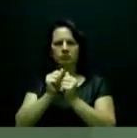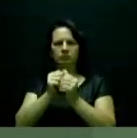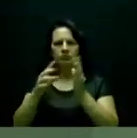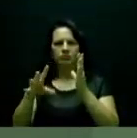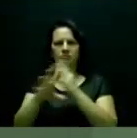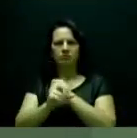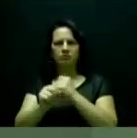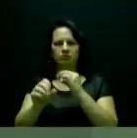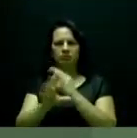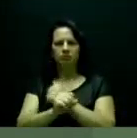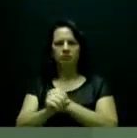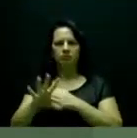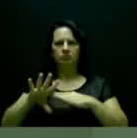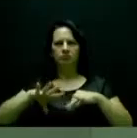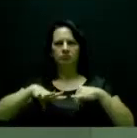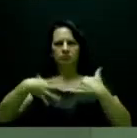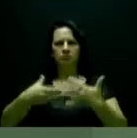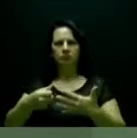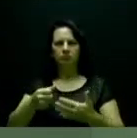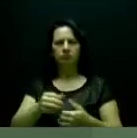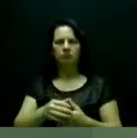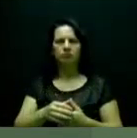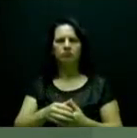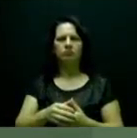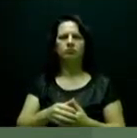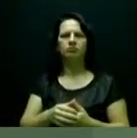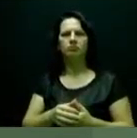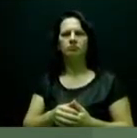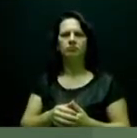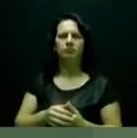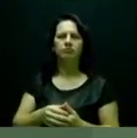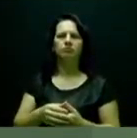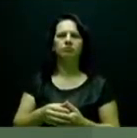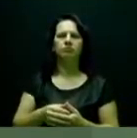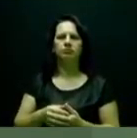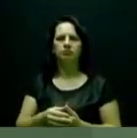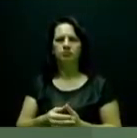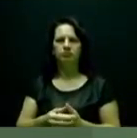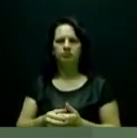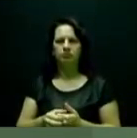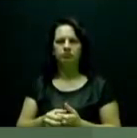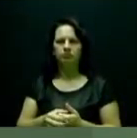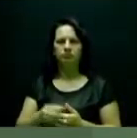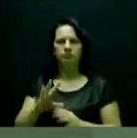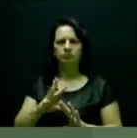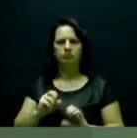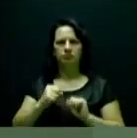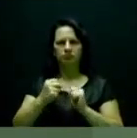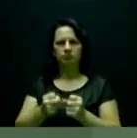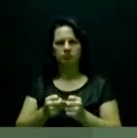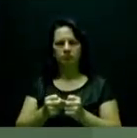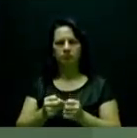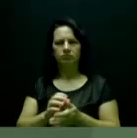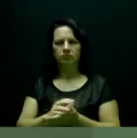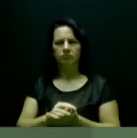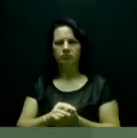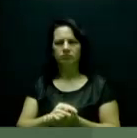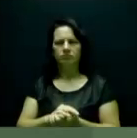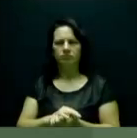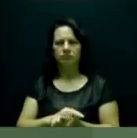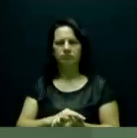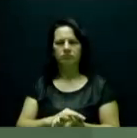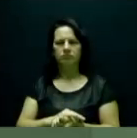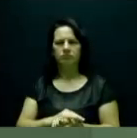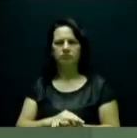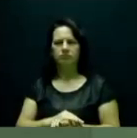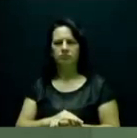somados. Então, o que me encorajou a vir aqui, porque eu acho que essa atitude, ela fortalece,